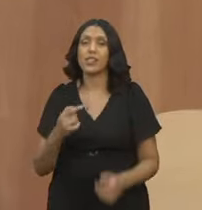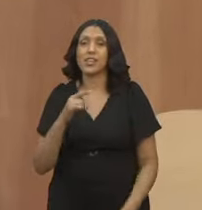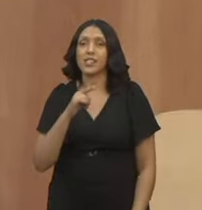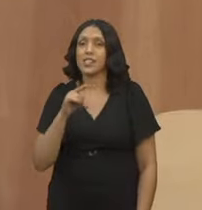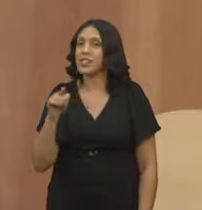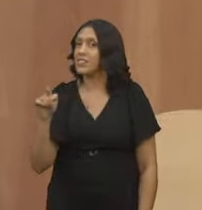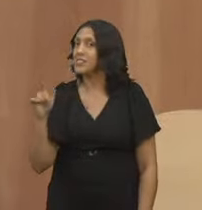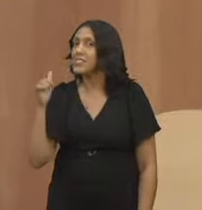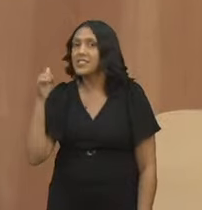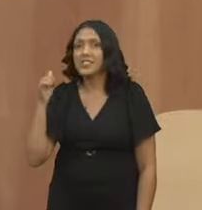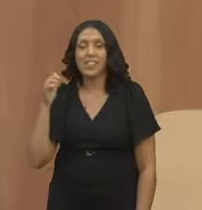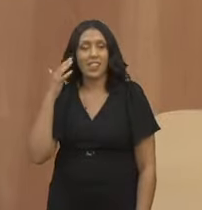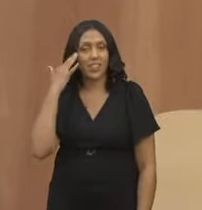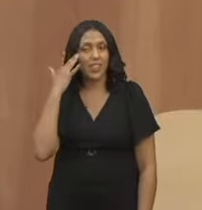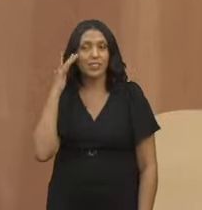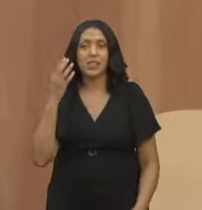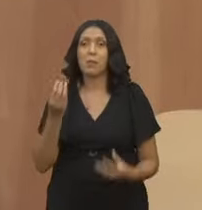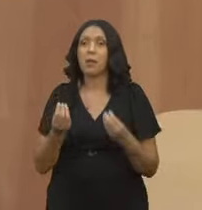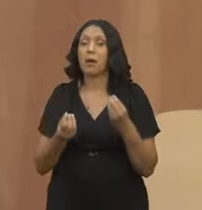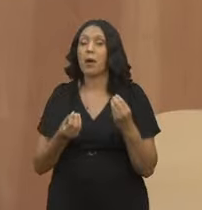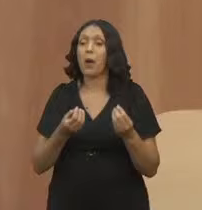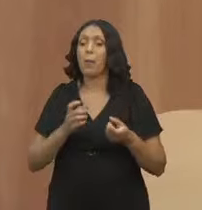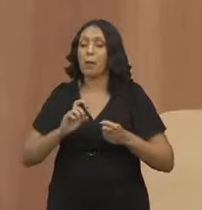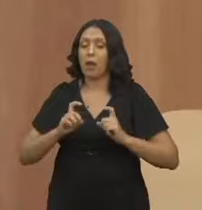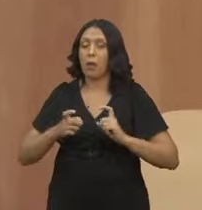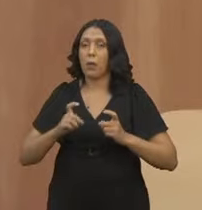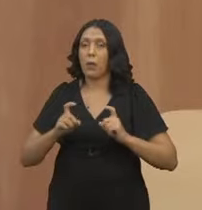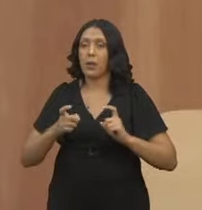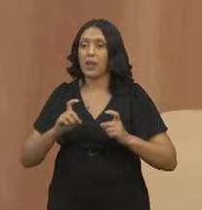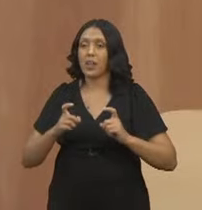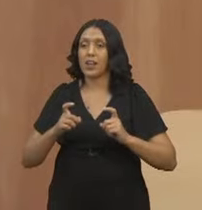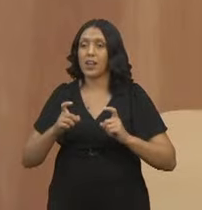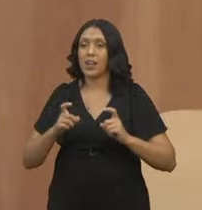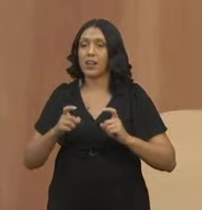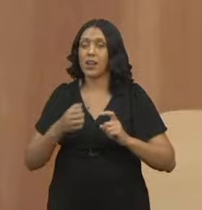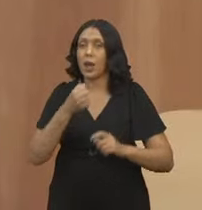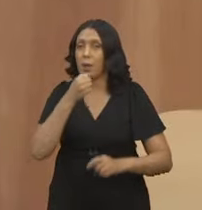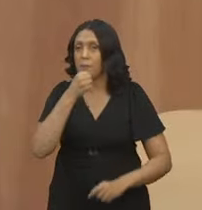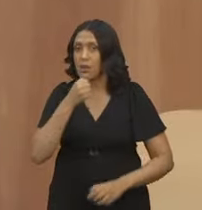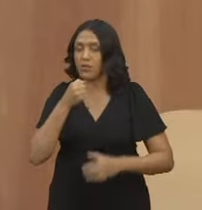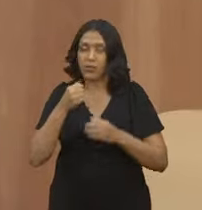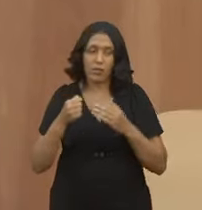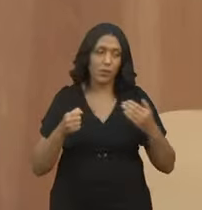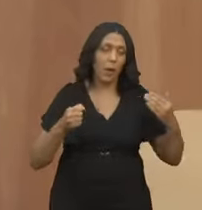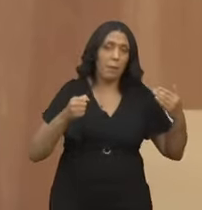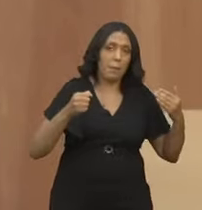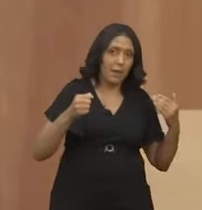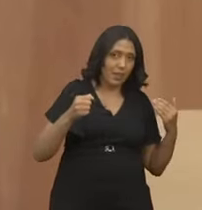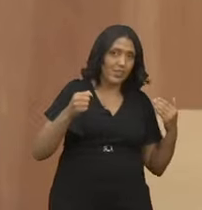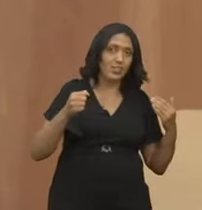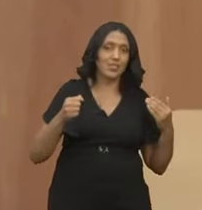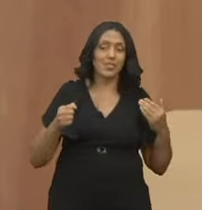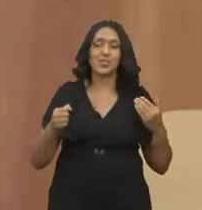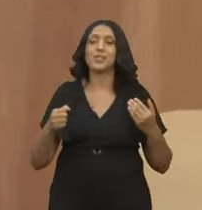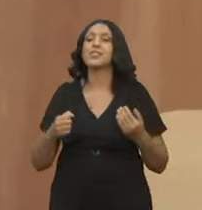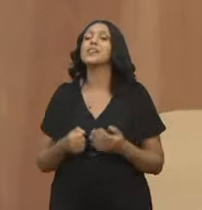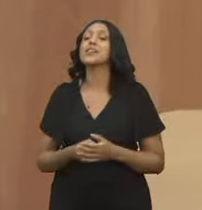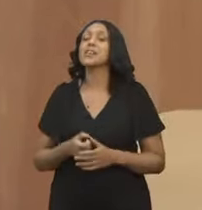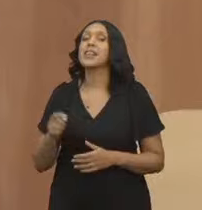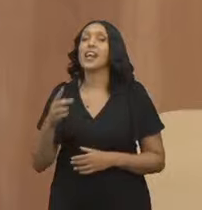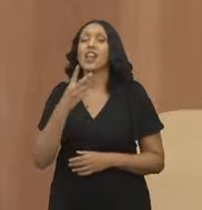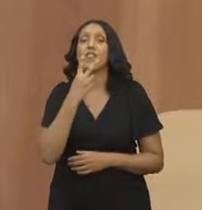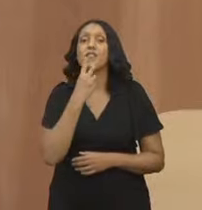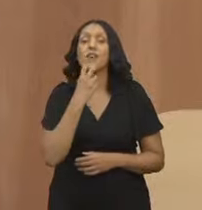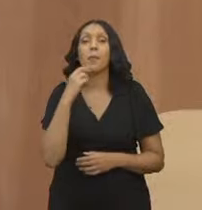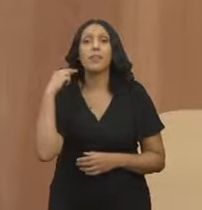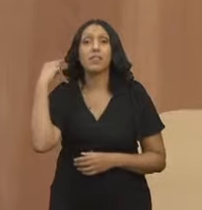dos microfones, mas aqui o Valmir, ele fiscaliza cada segundo do cronômetro. Você passa um pouquinho, ele fica bravo. Então eu vou me atentar ao tempo aqui, presidente,